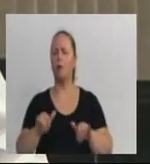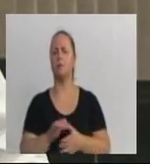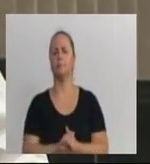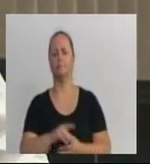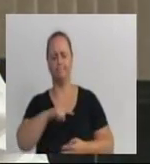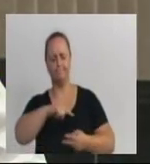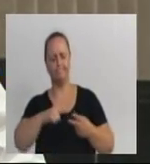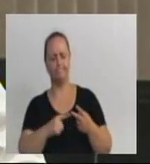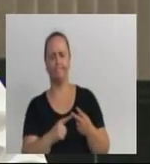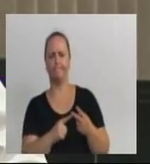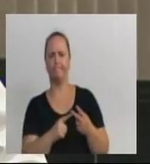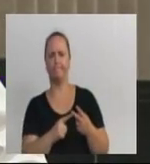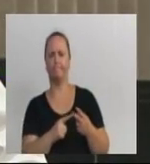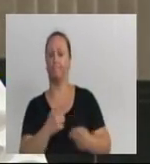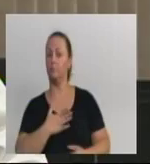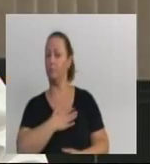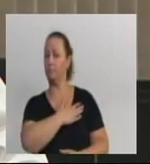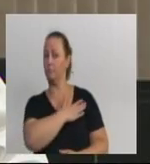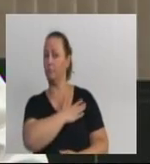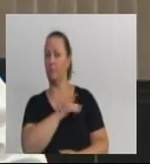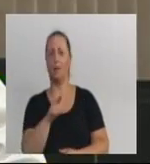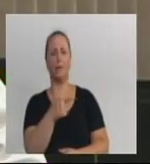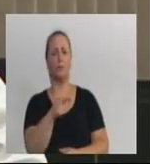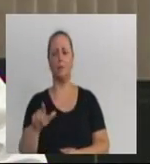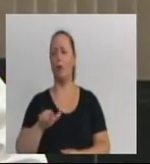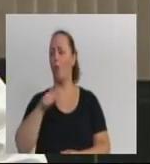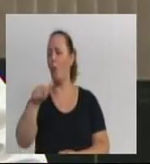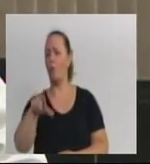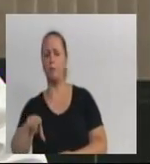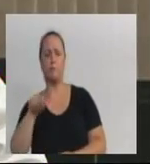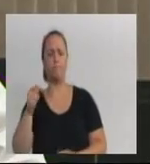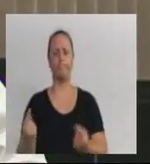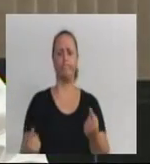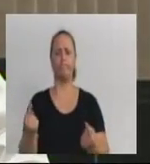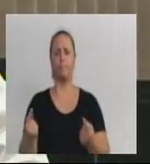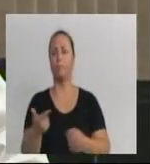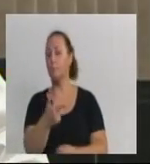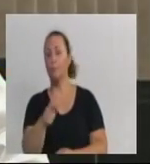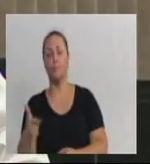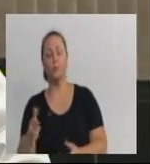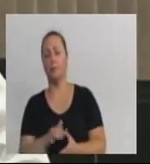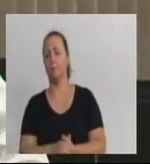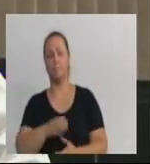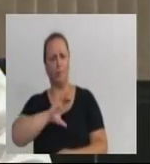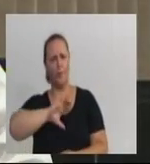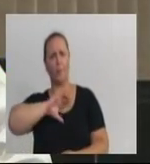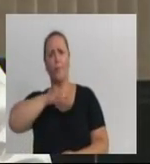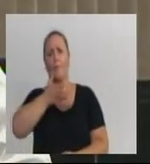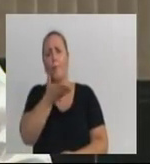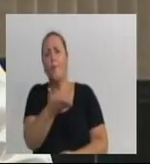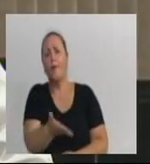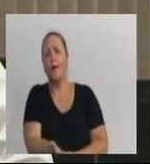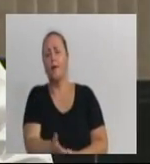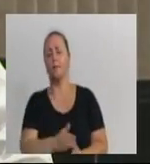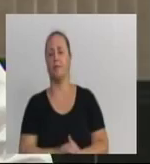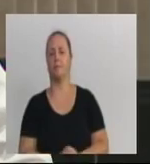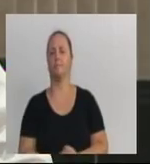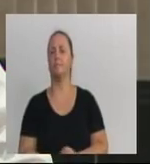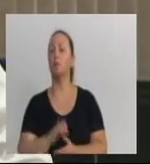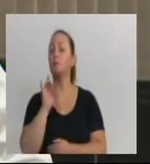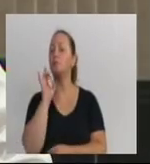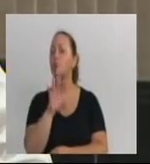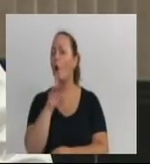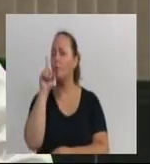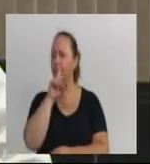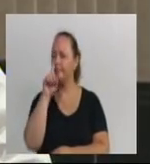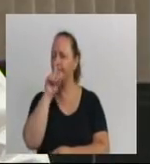prefeito Napoleão não teve alternativa, e foi um ato de coragem fazer o que ele fez. Ele só falhou numa coisa. Devia ter